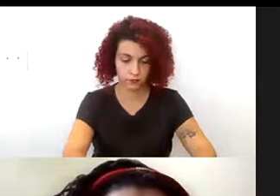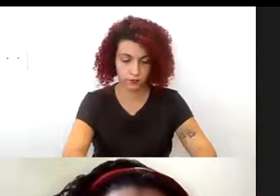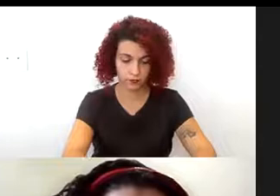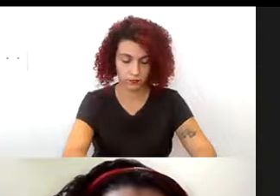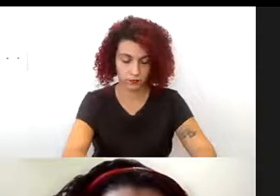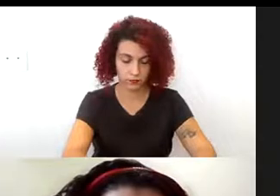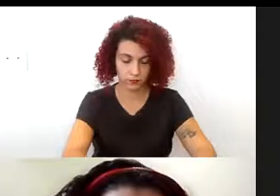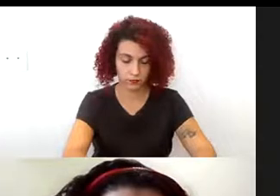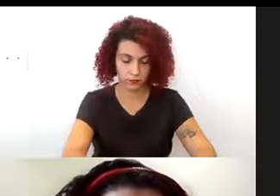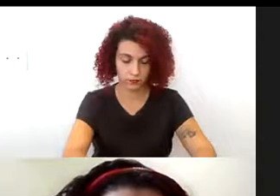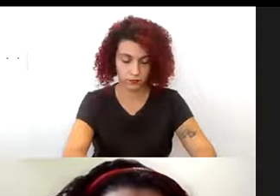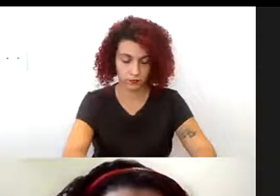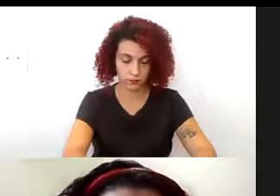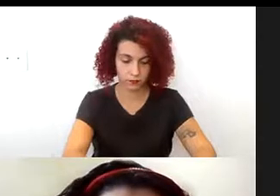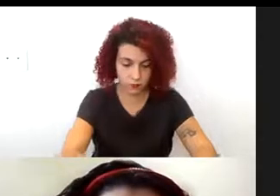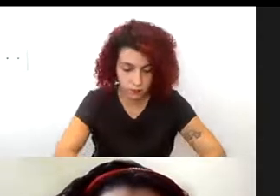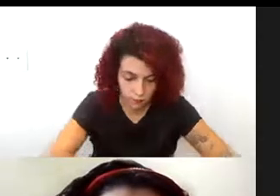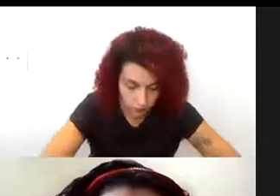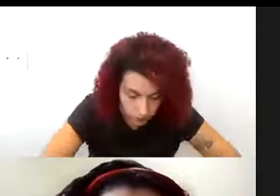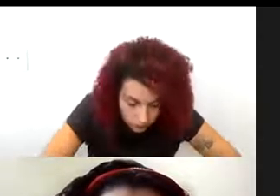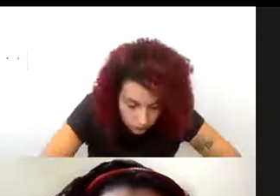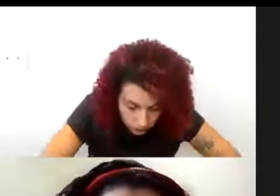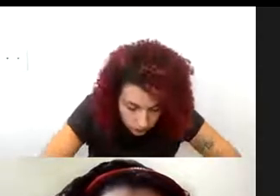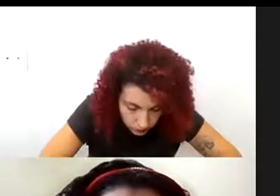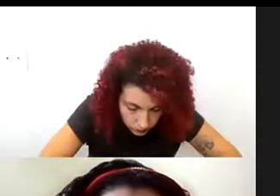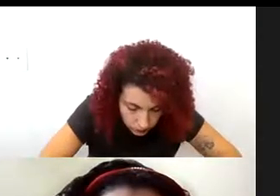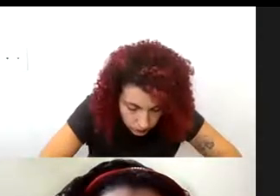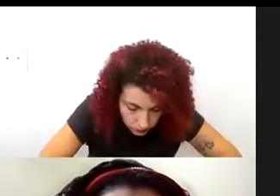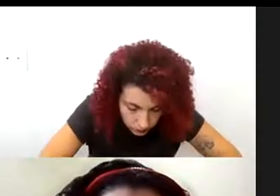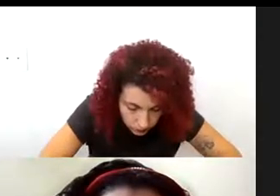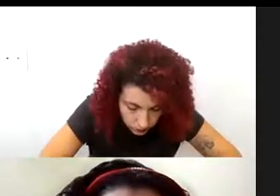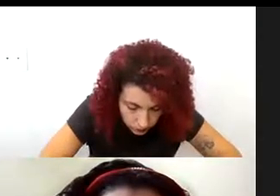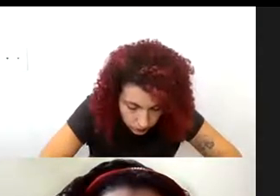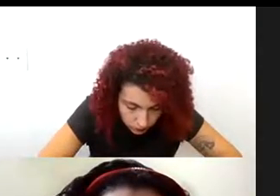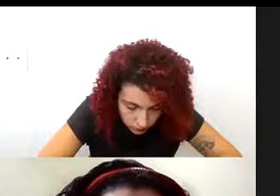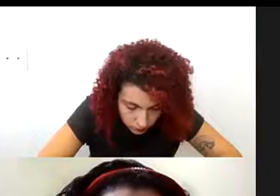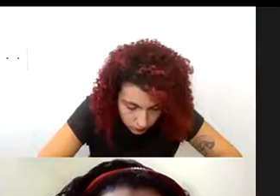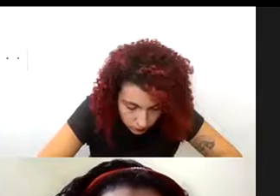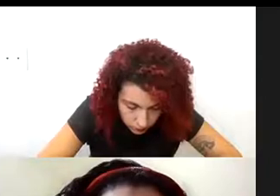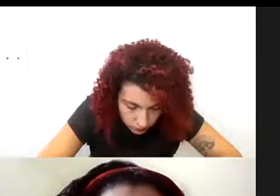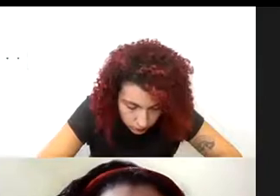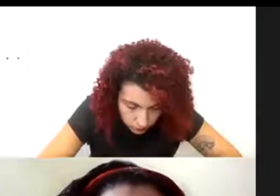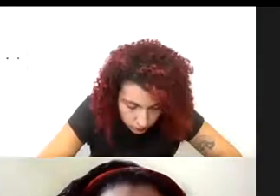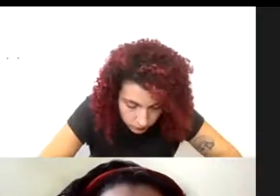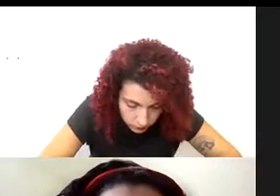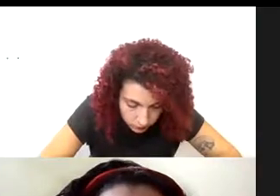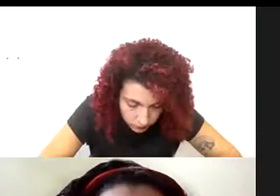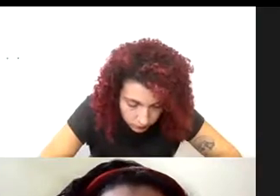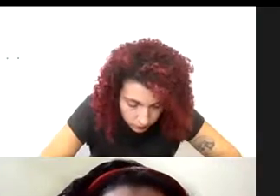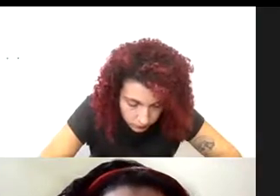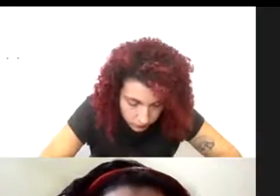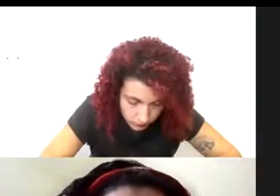Danielle Estevam mesmo que lindo Sofia Renata Mariani